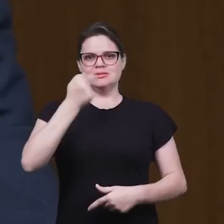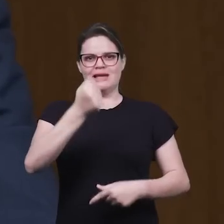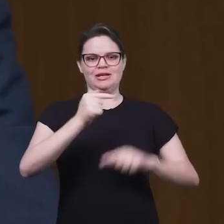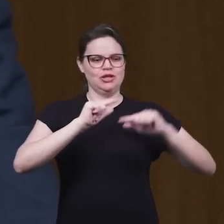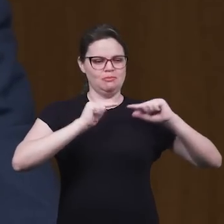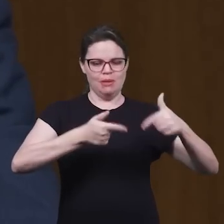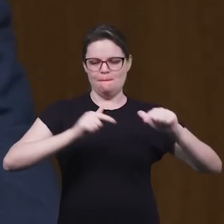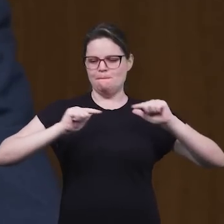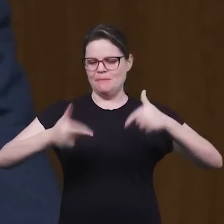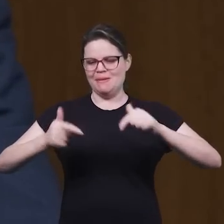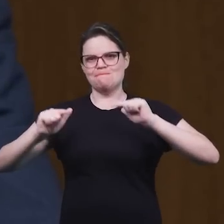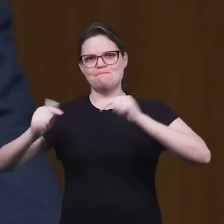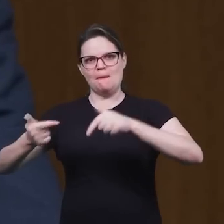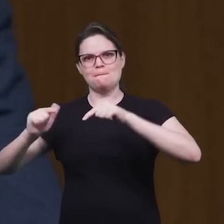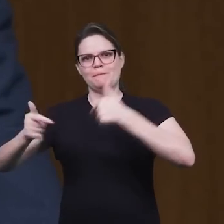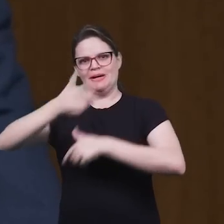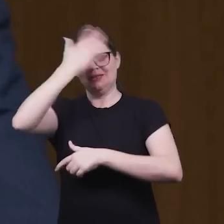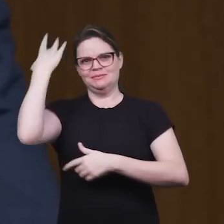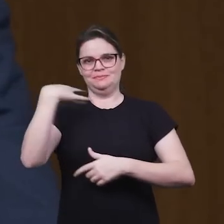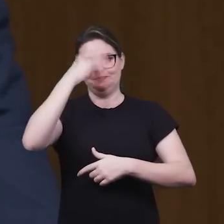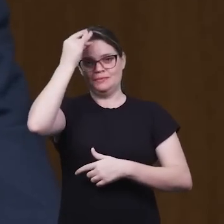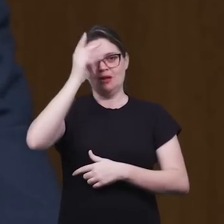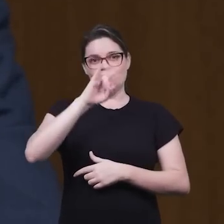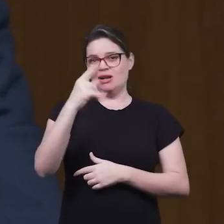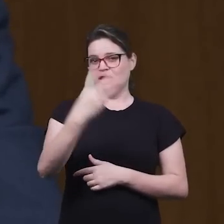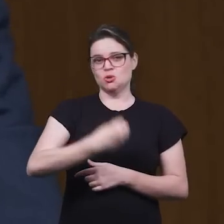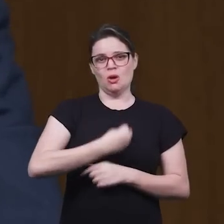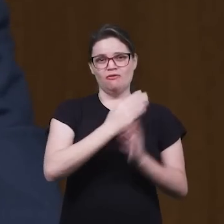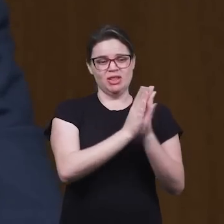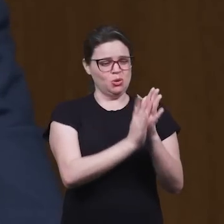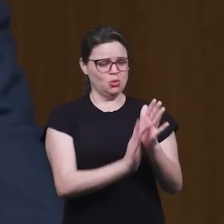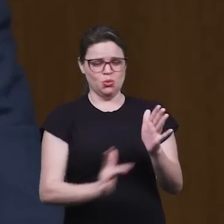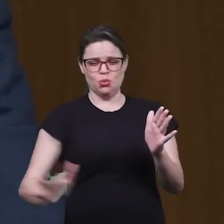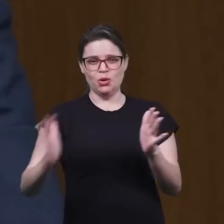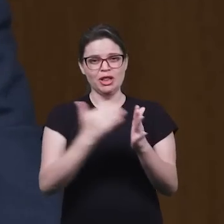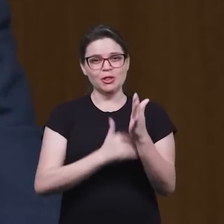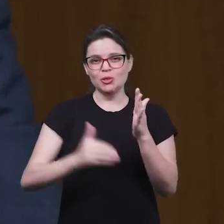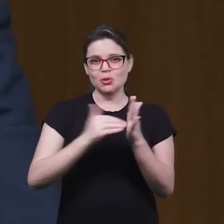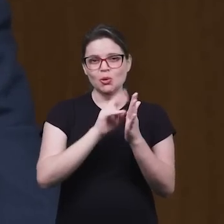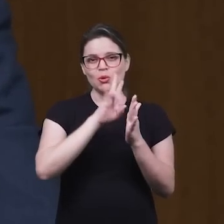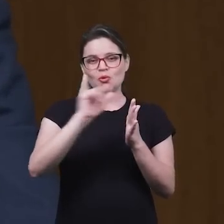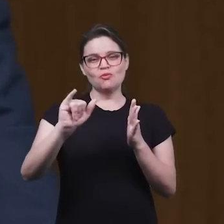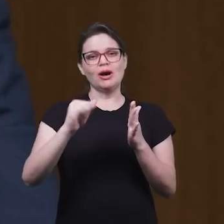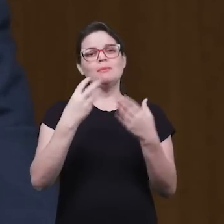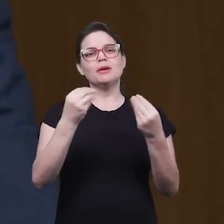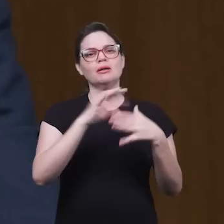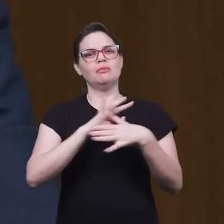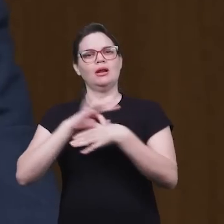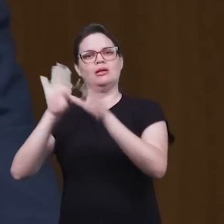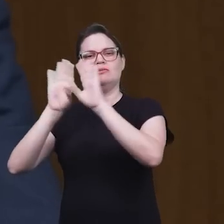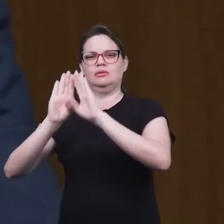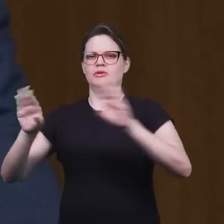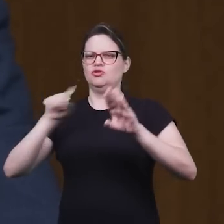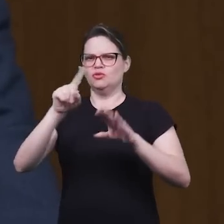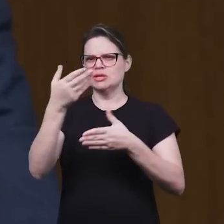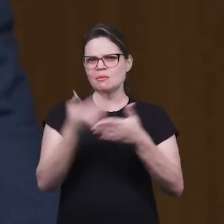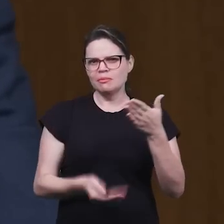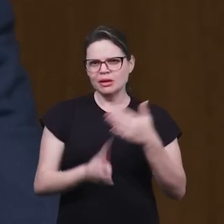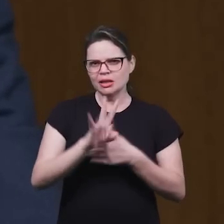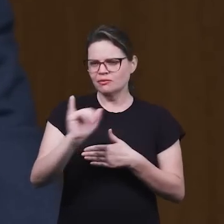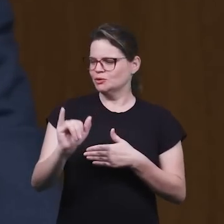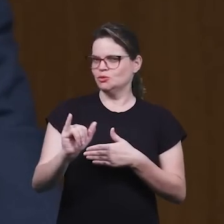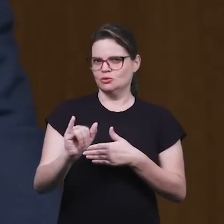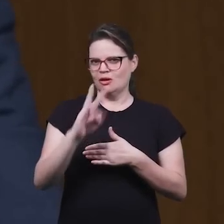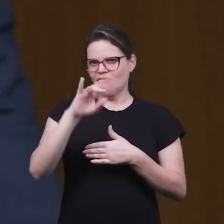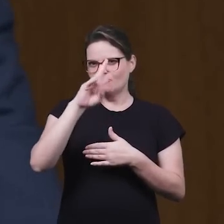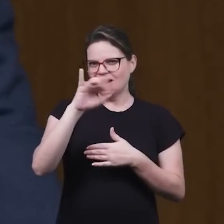Espírito Santo vão operar em cada área da sua vida, em cada momento da sua vida, Glória a Jesus. te levando para a eternidade. Você não vai ficar pelo caminho, não vai perecer